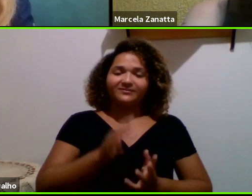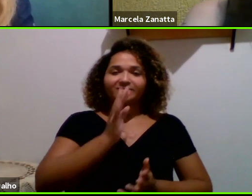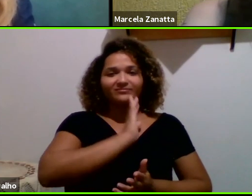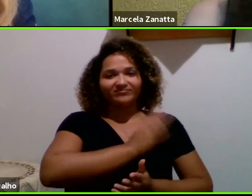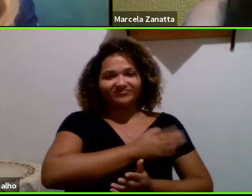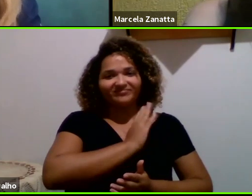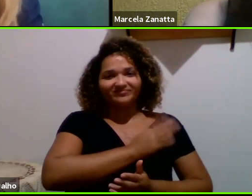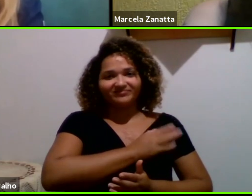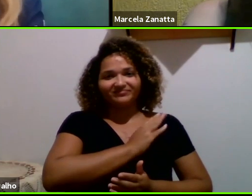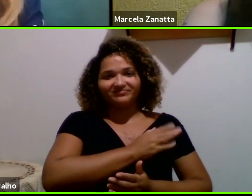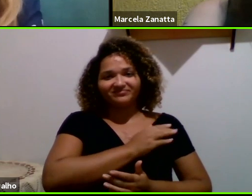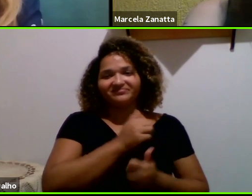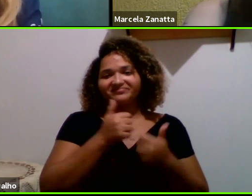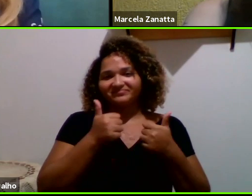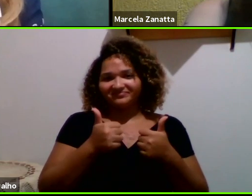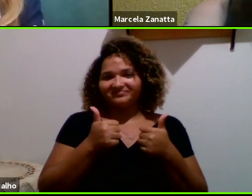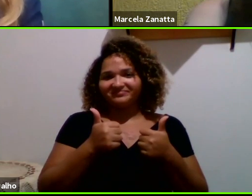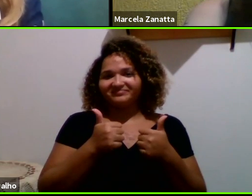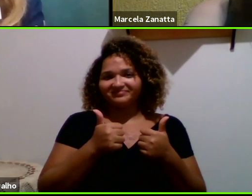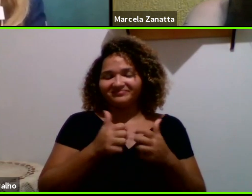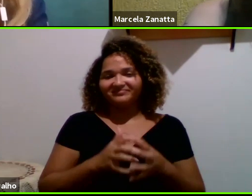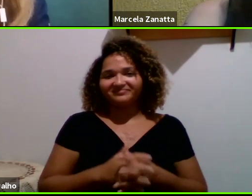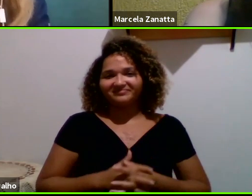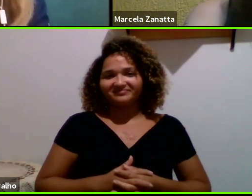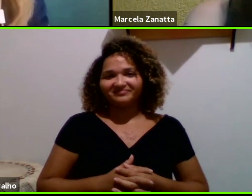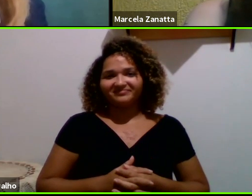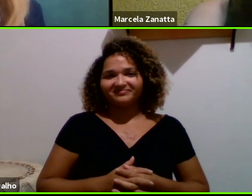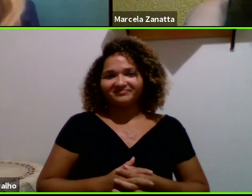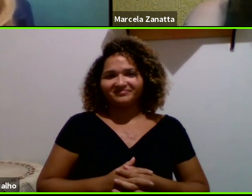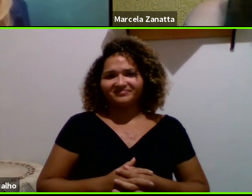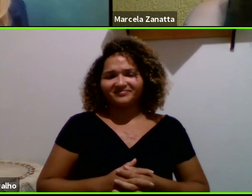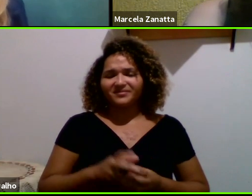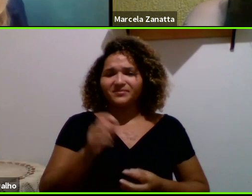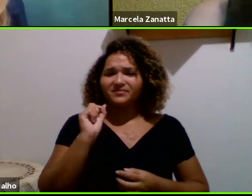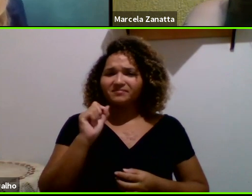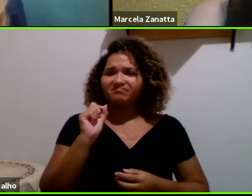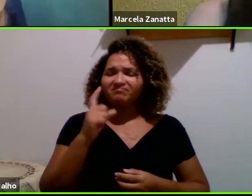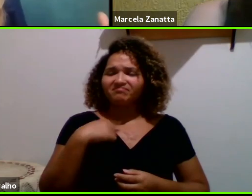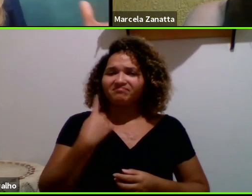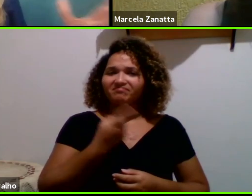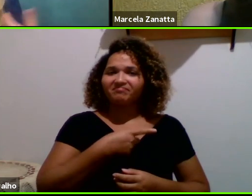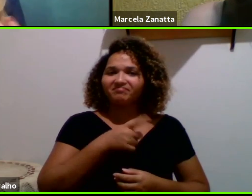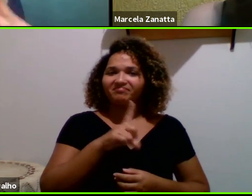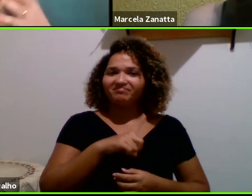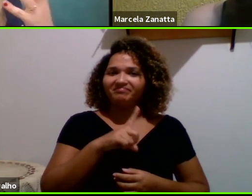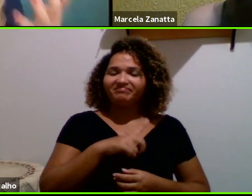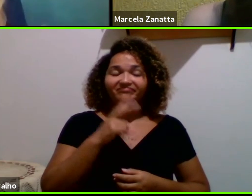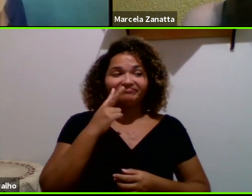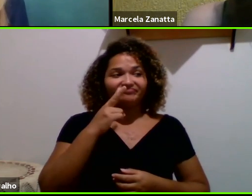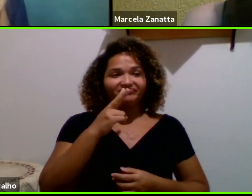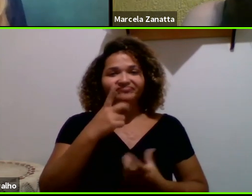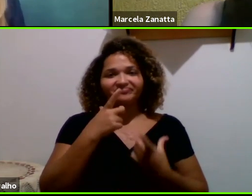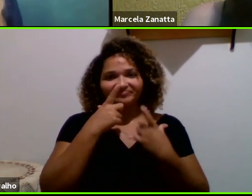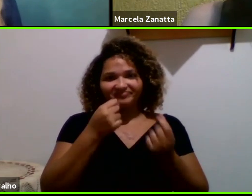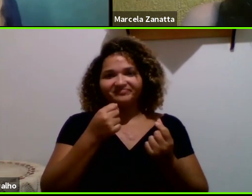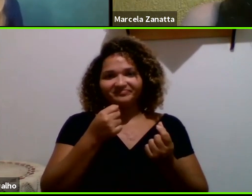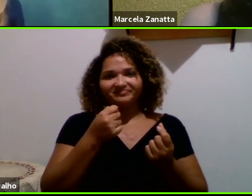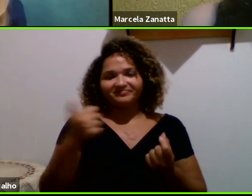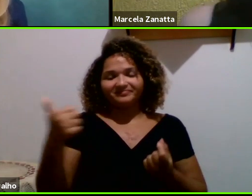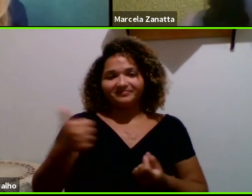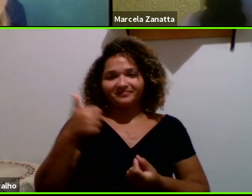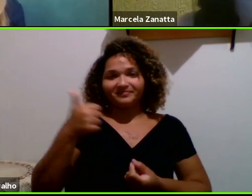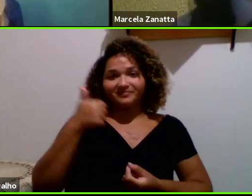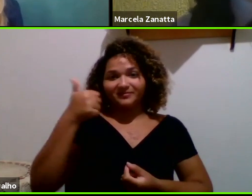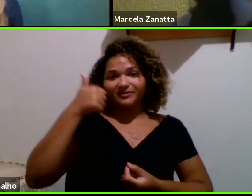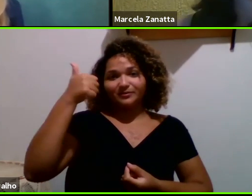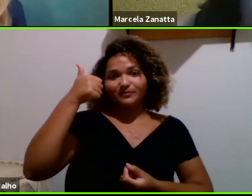maior que 100. E aí, o que nós temos, né, de positivo nesse modelo